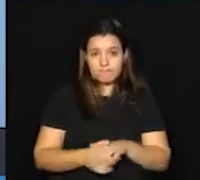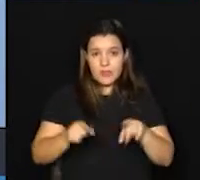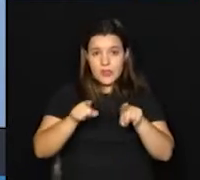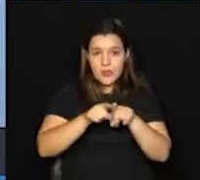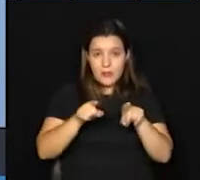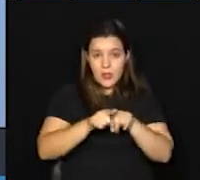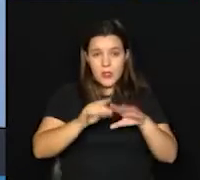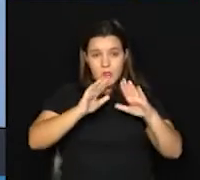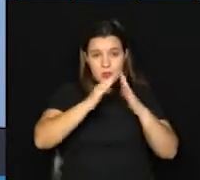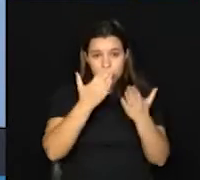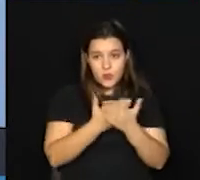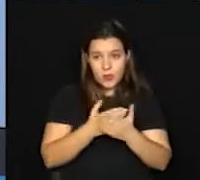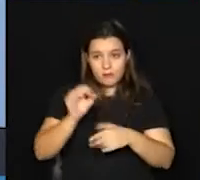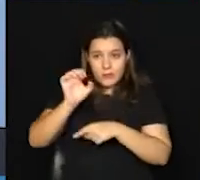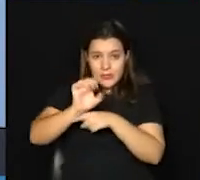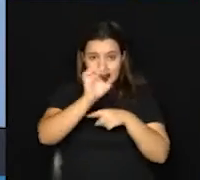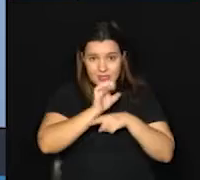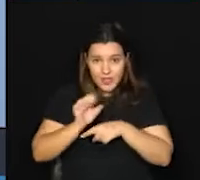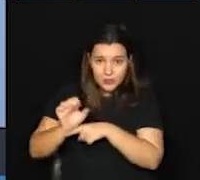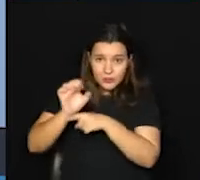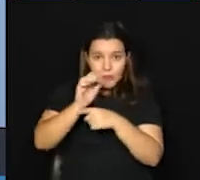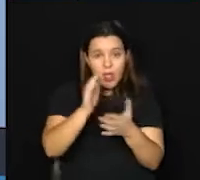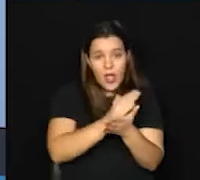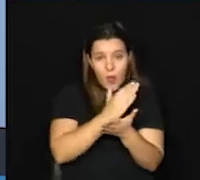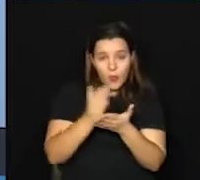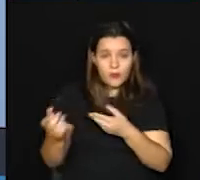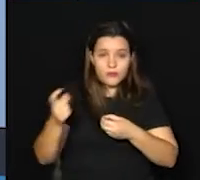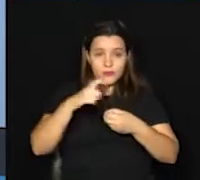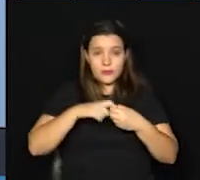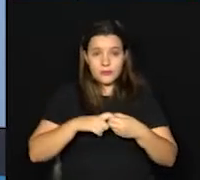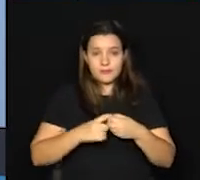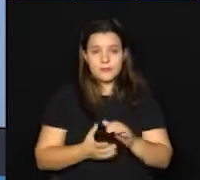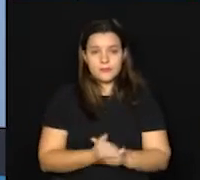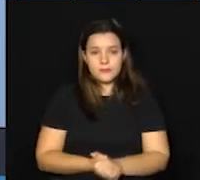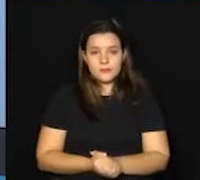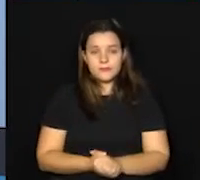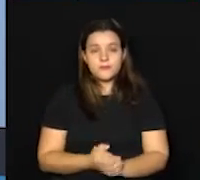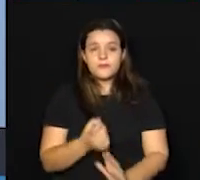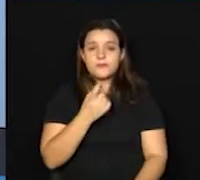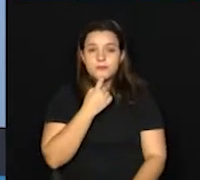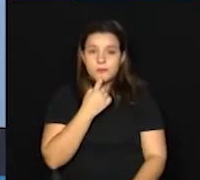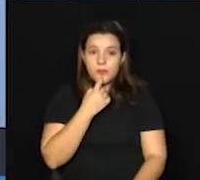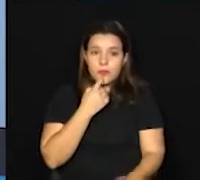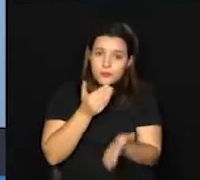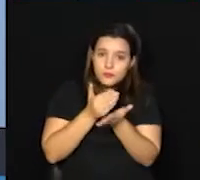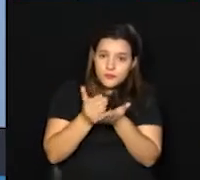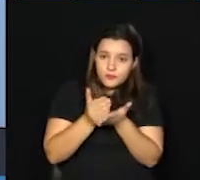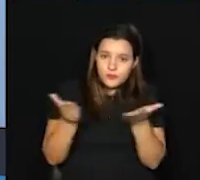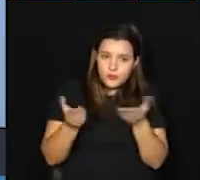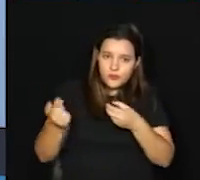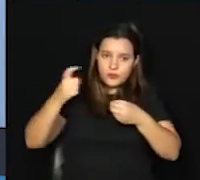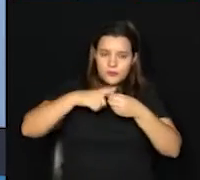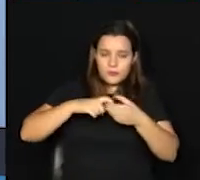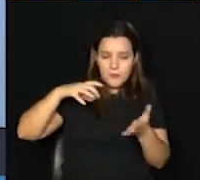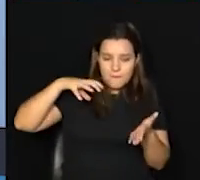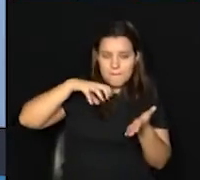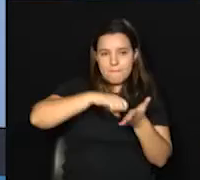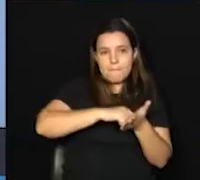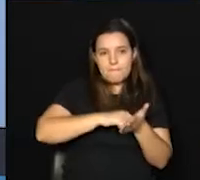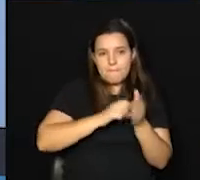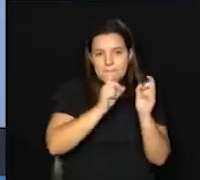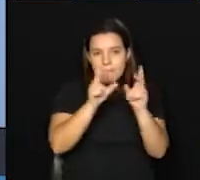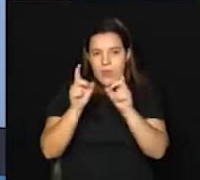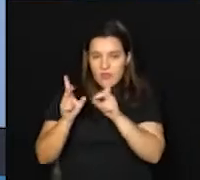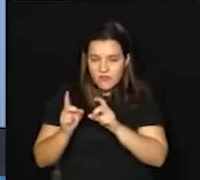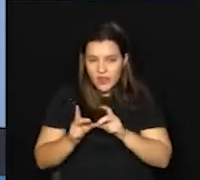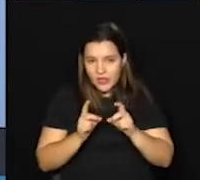os alunos das escolas estaduais, em Campinas está sendo retomado hoje cadastramento,